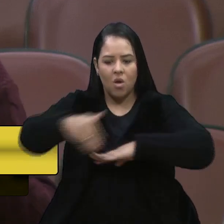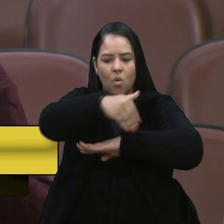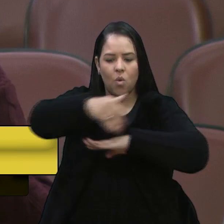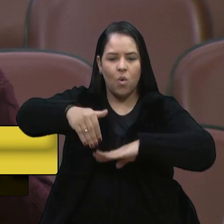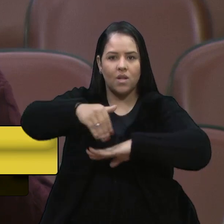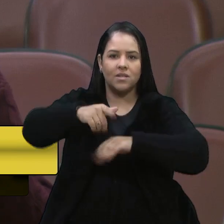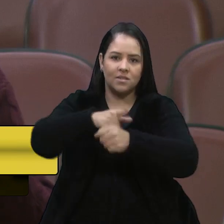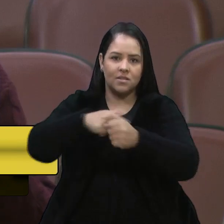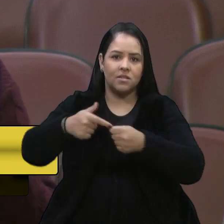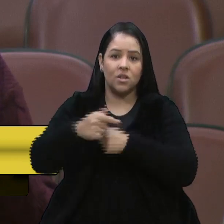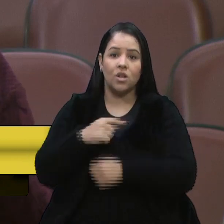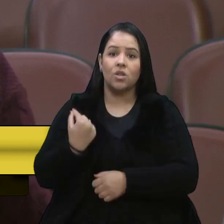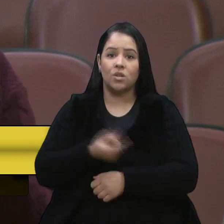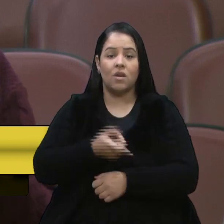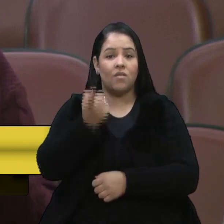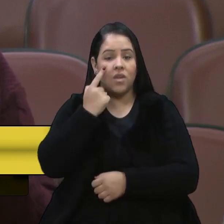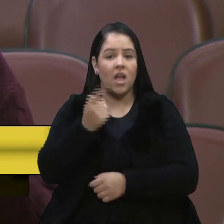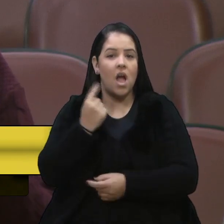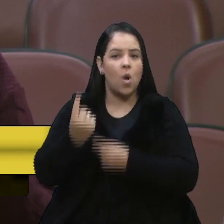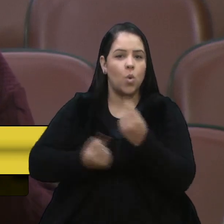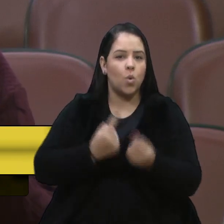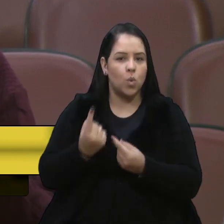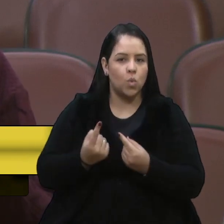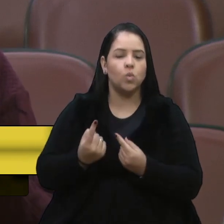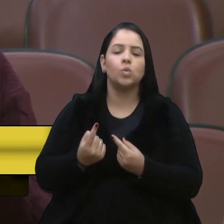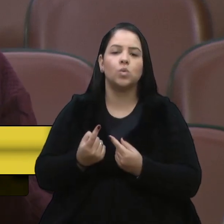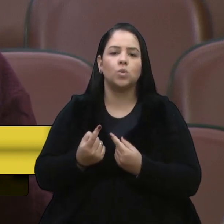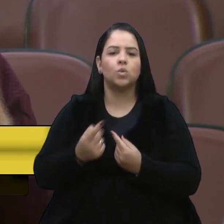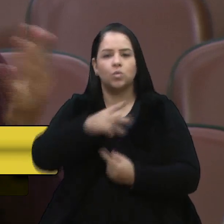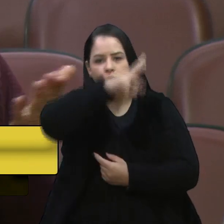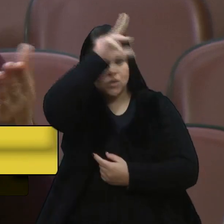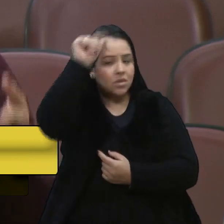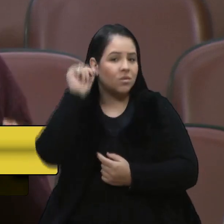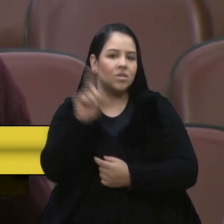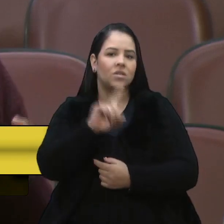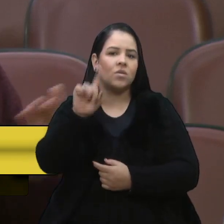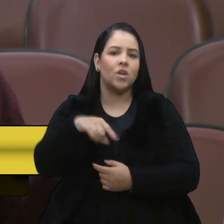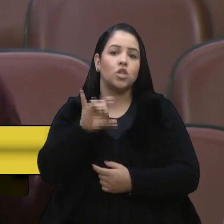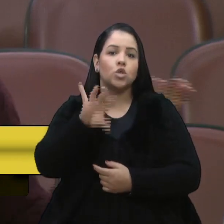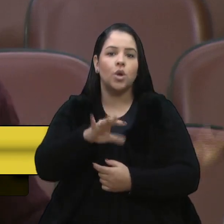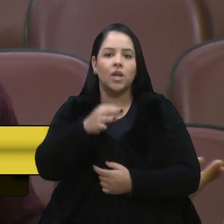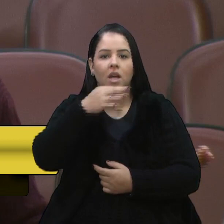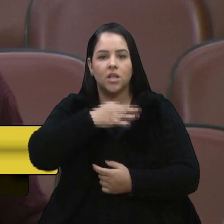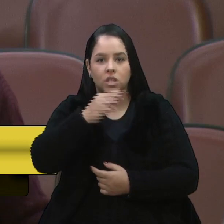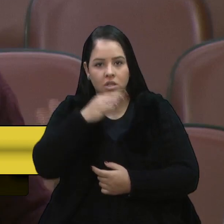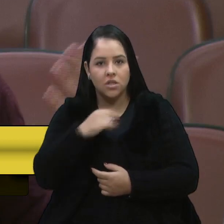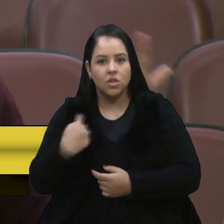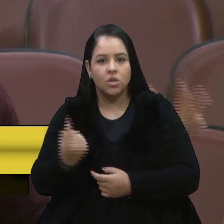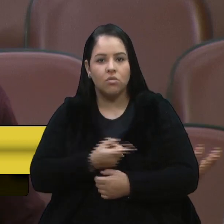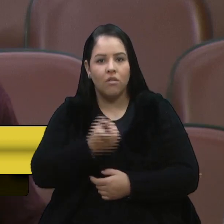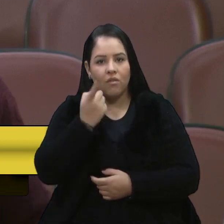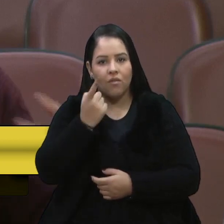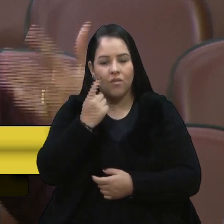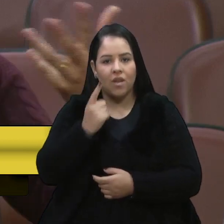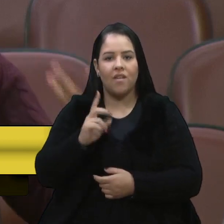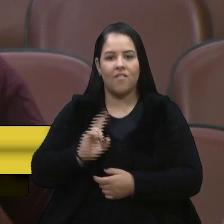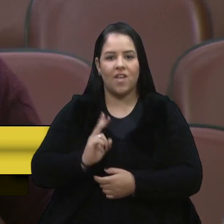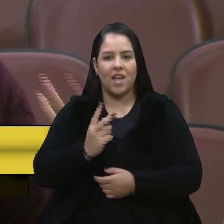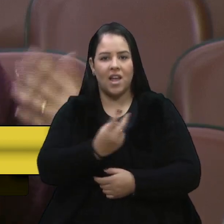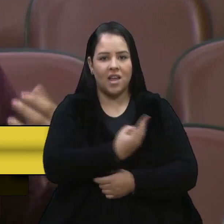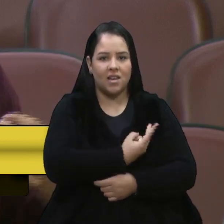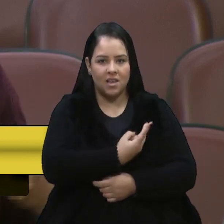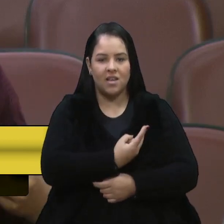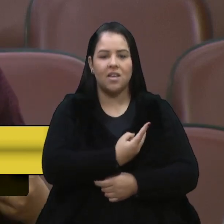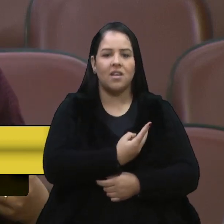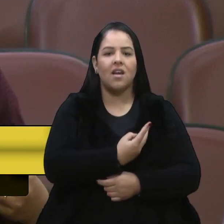viu em alguns momentos, em alguns municípios, isso não é uma situação apenas de Caxias do Sul, mas a gente vê em Vacaria, em outros